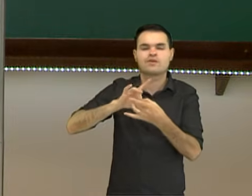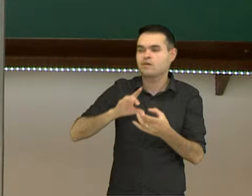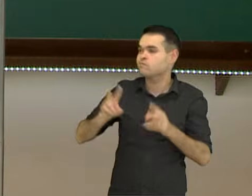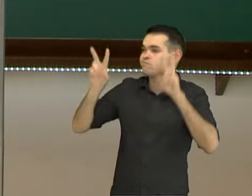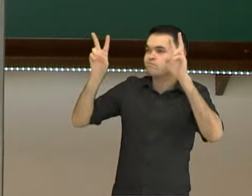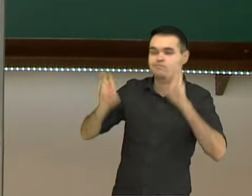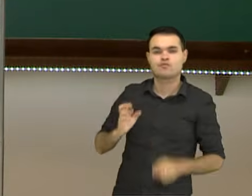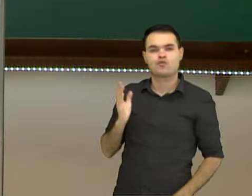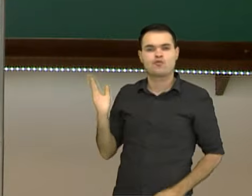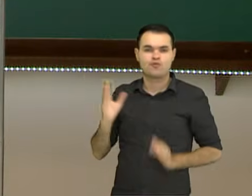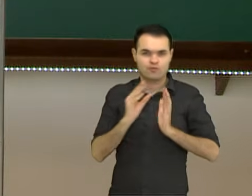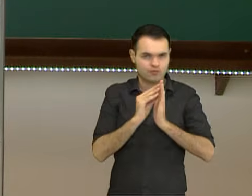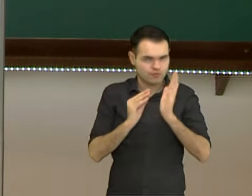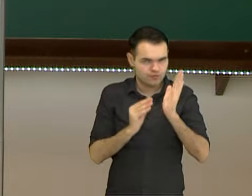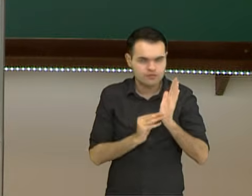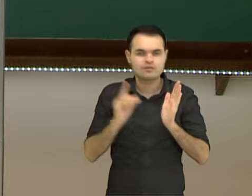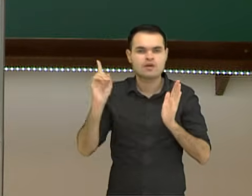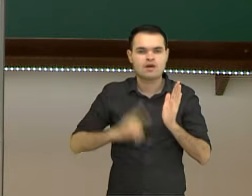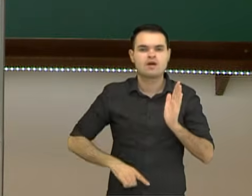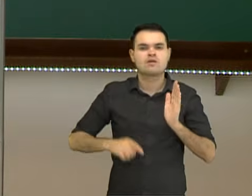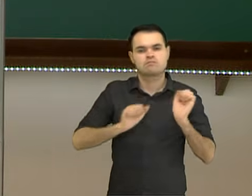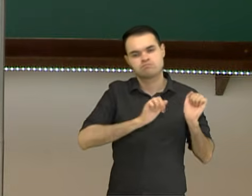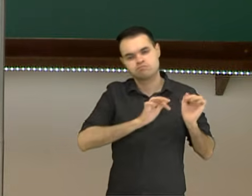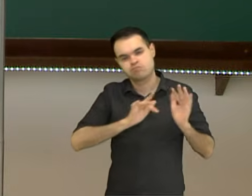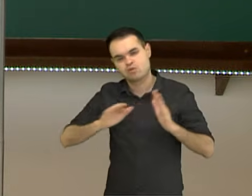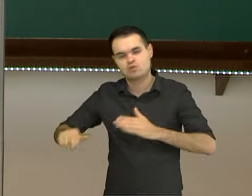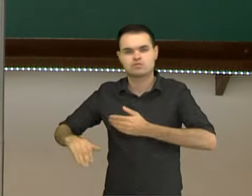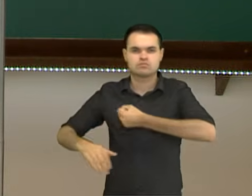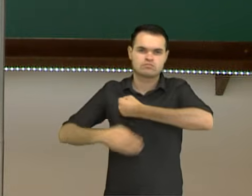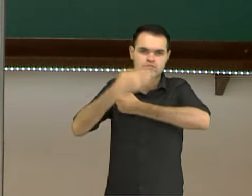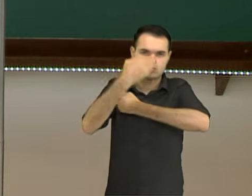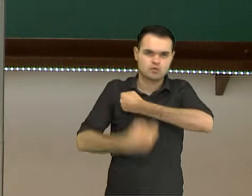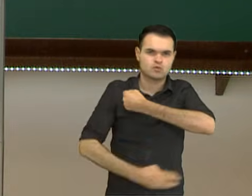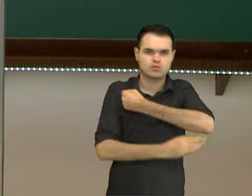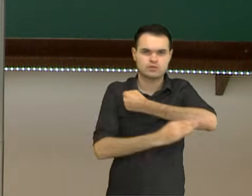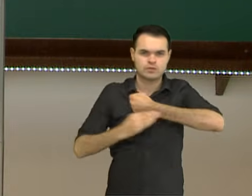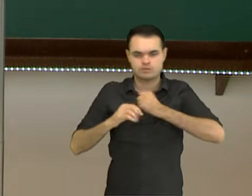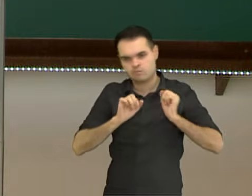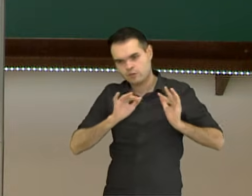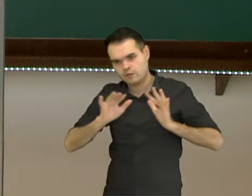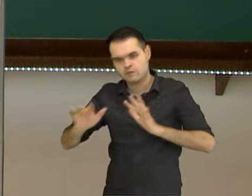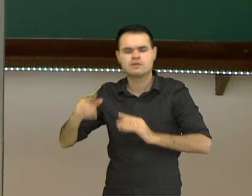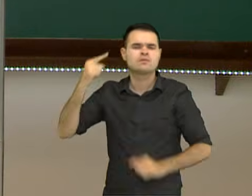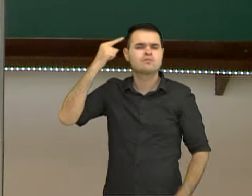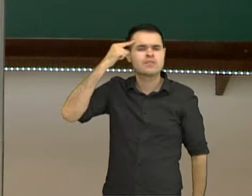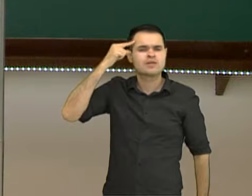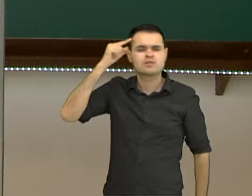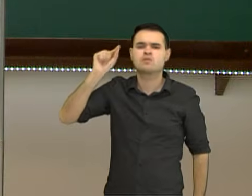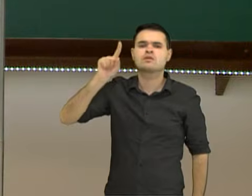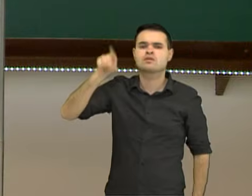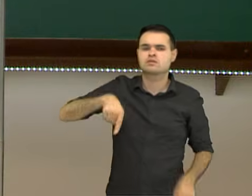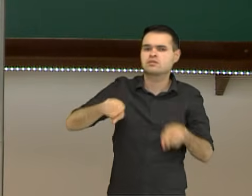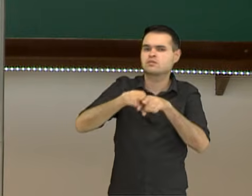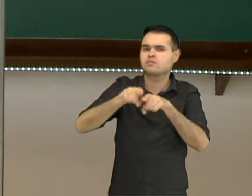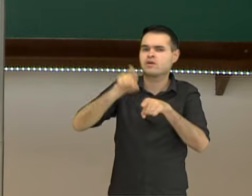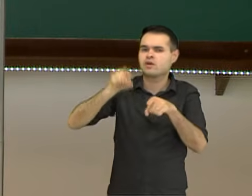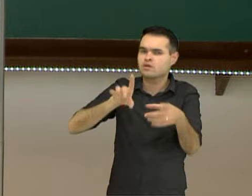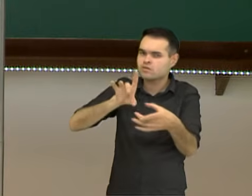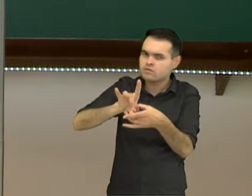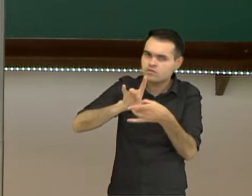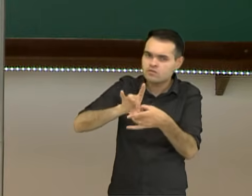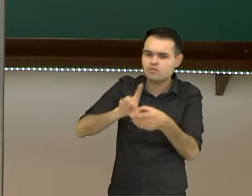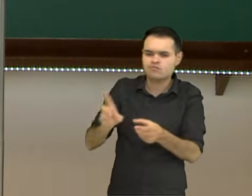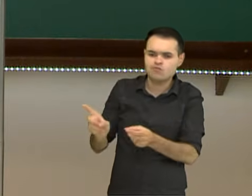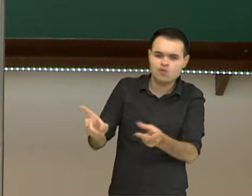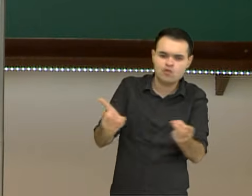nosso conteúdo, que as cruzadas. Então aqui, ó, vamos pensar nesses locais sagrados, vamos pensar também nessa questão do